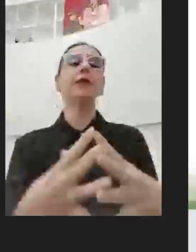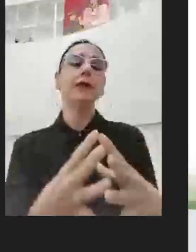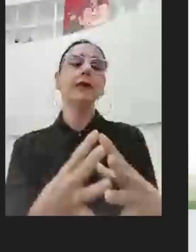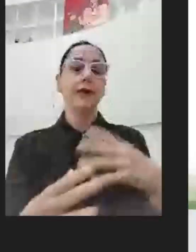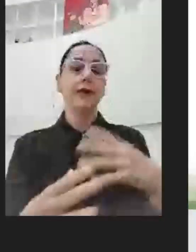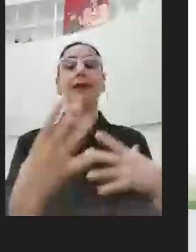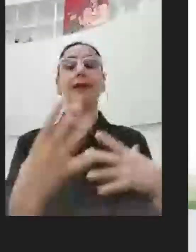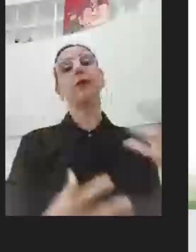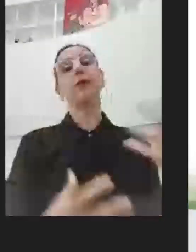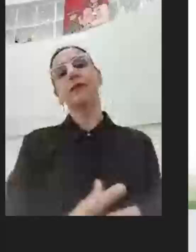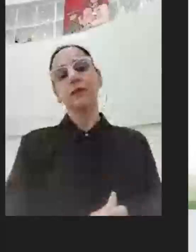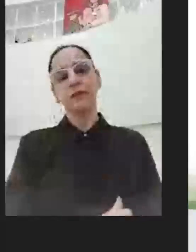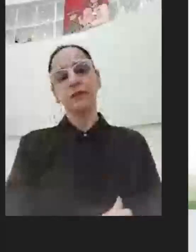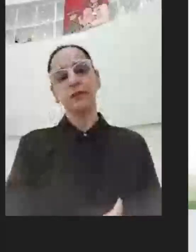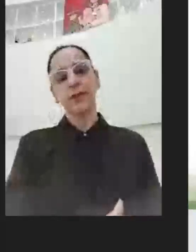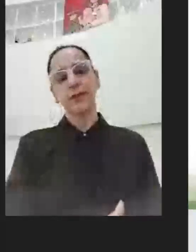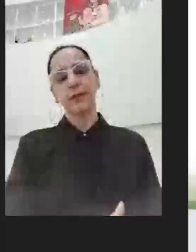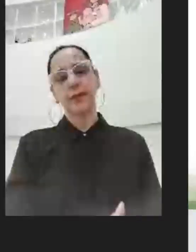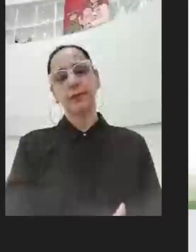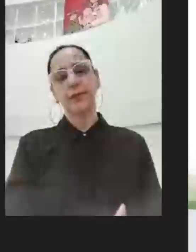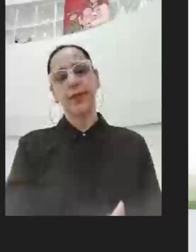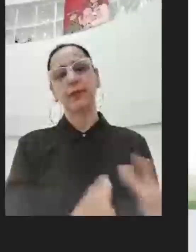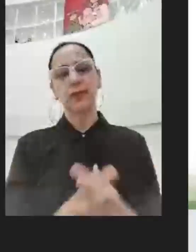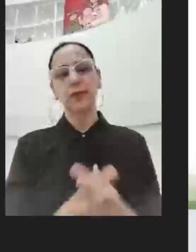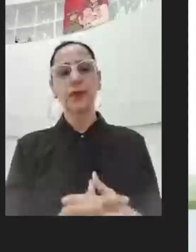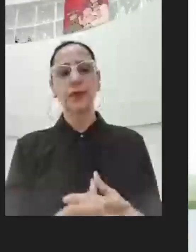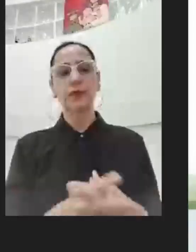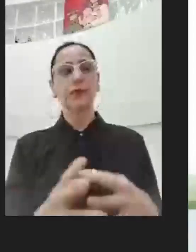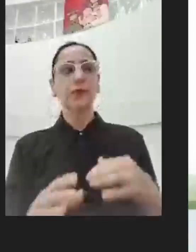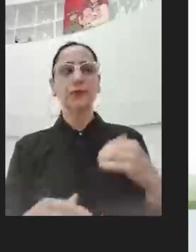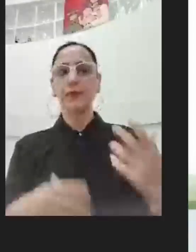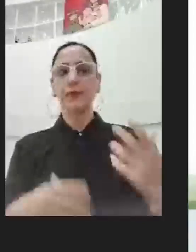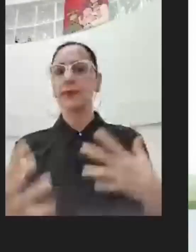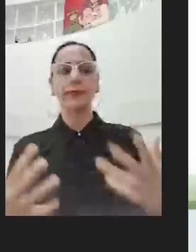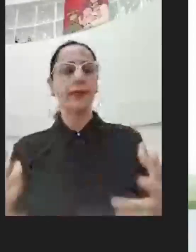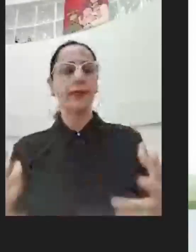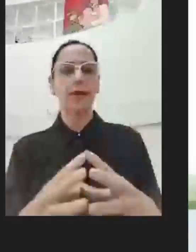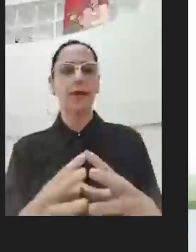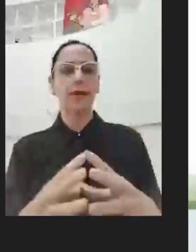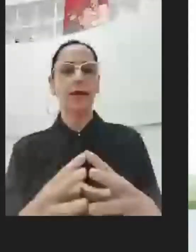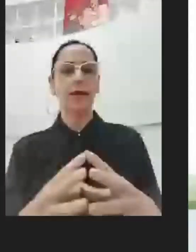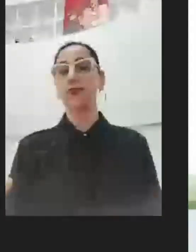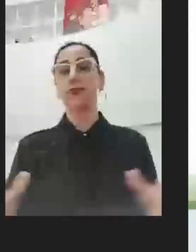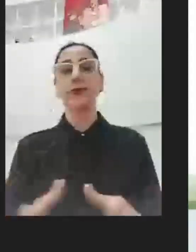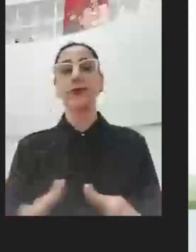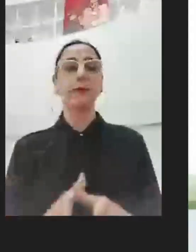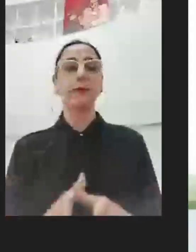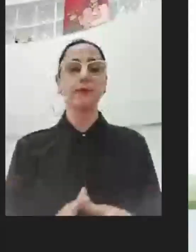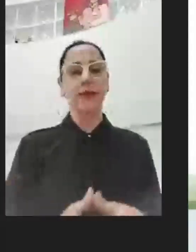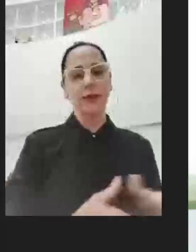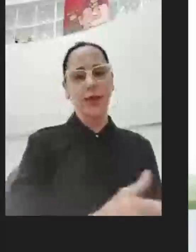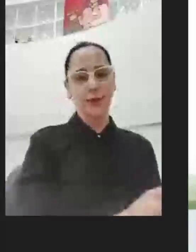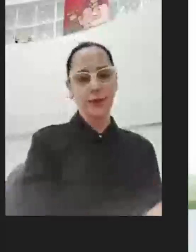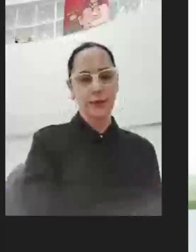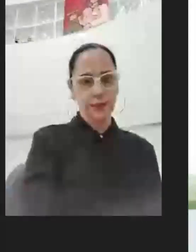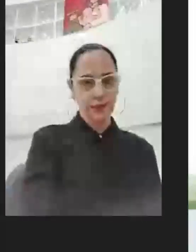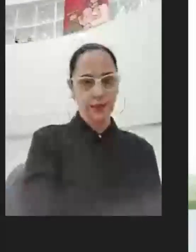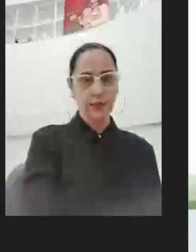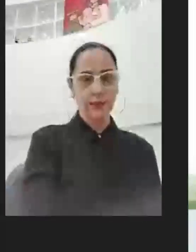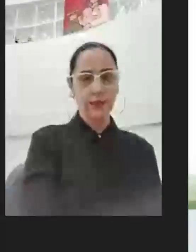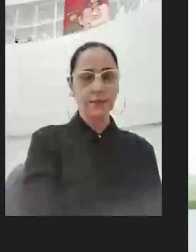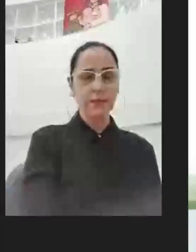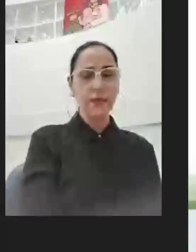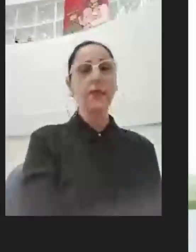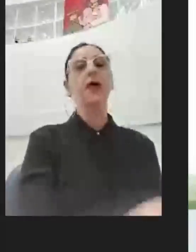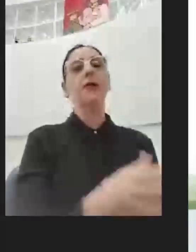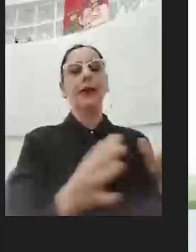os hospitais começaram a trabalhar o incentivo do aleitamento materno. Só que teria que trabalhar o quê? A questão dessa mãe ficar em